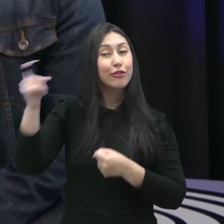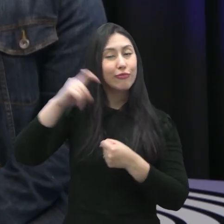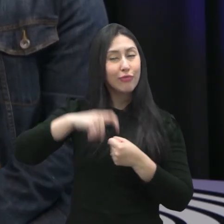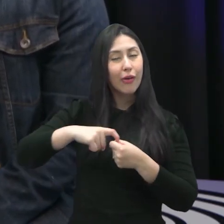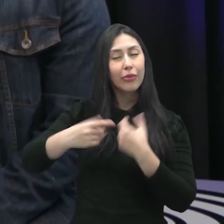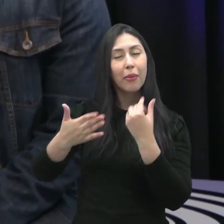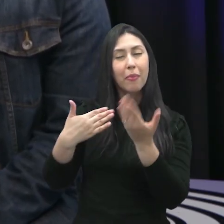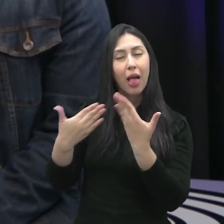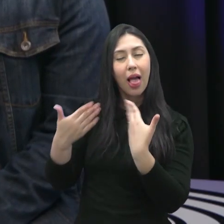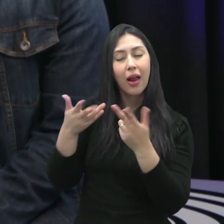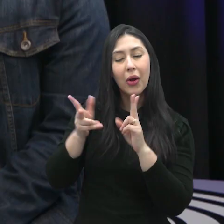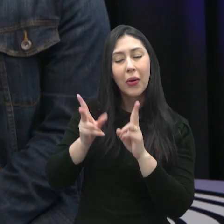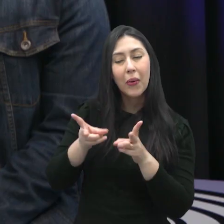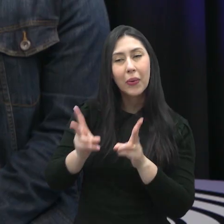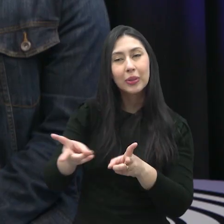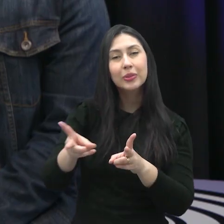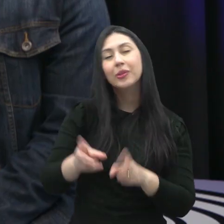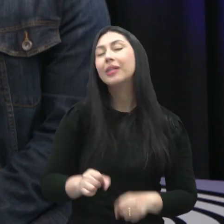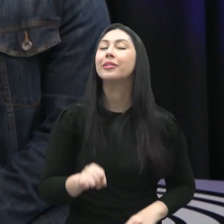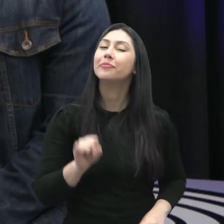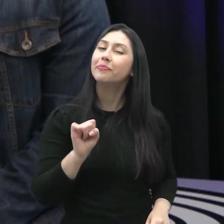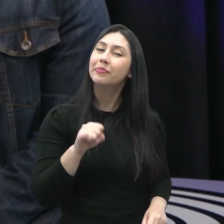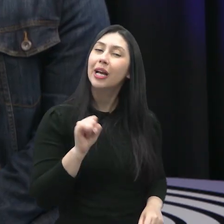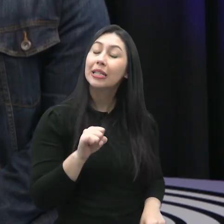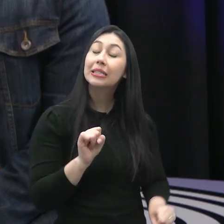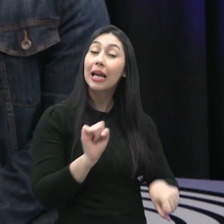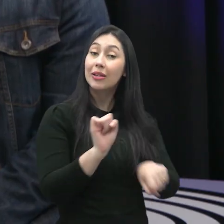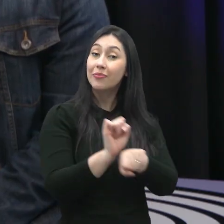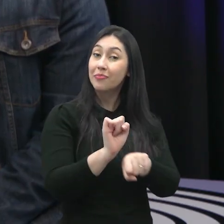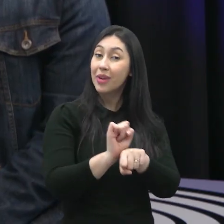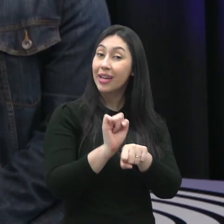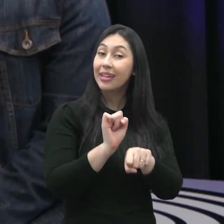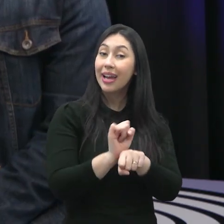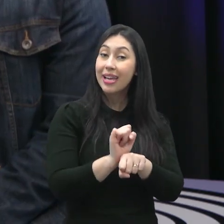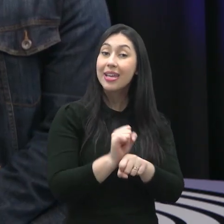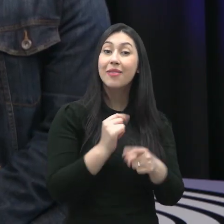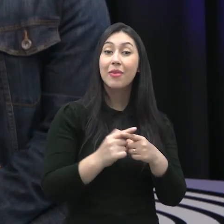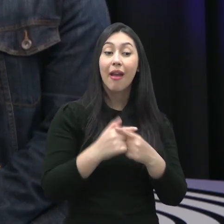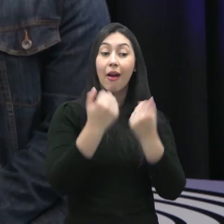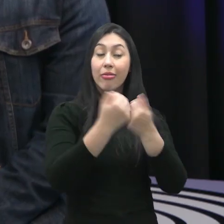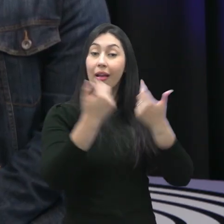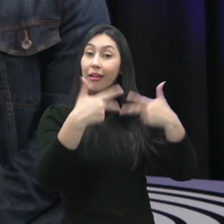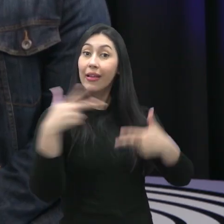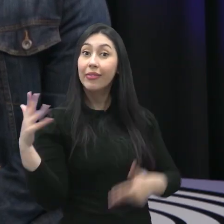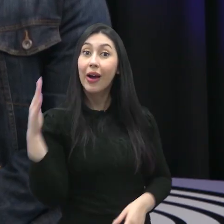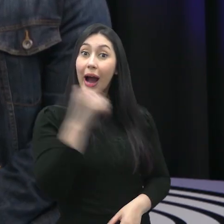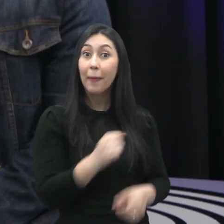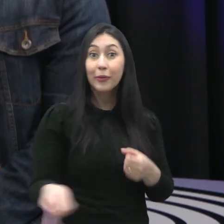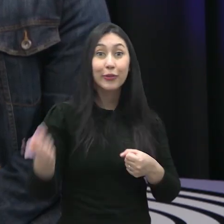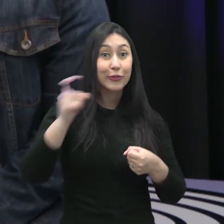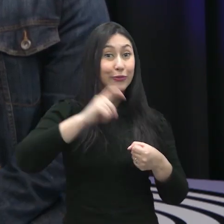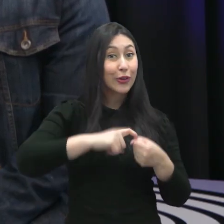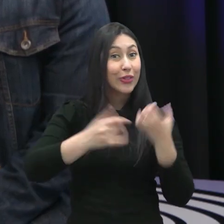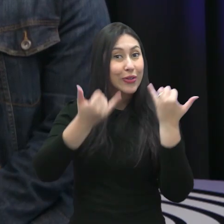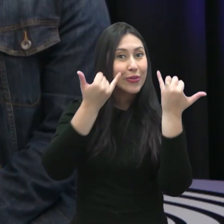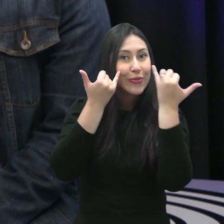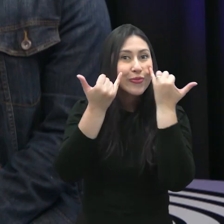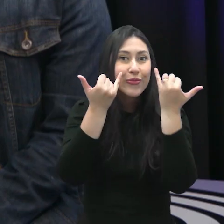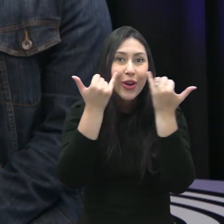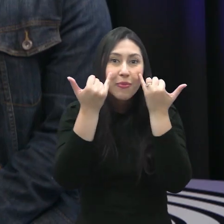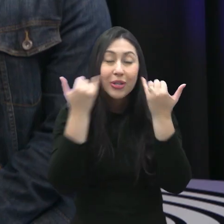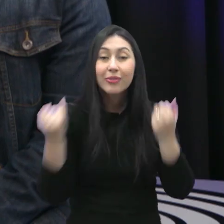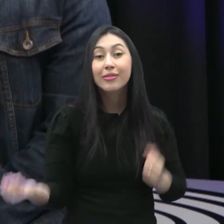Vasconcelos, porque agora está na hora de um intervalo bem rapidinho. Isso mesmo. Ó, continua aqui, viu, com a gente, porque o Tá Ligado volta já com